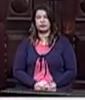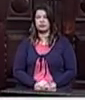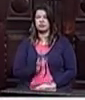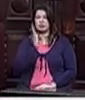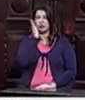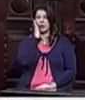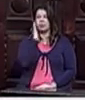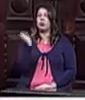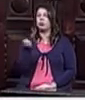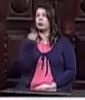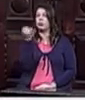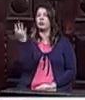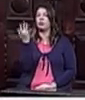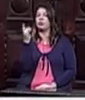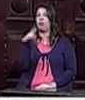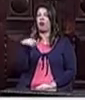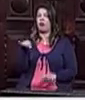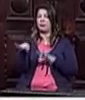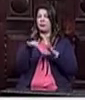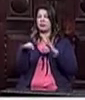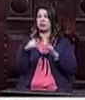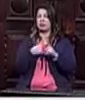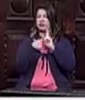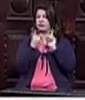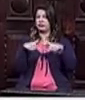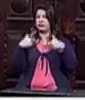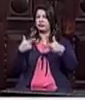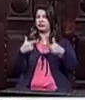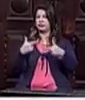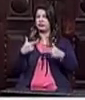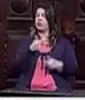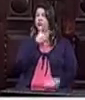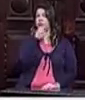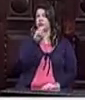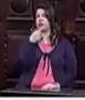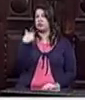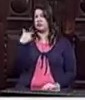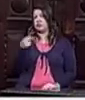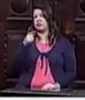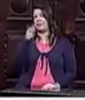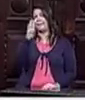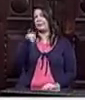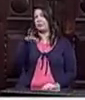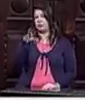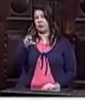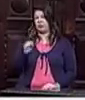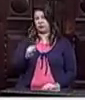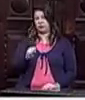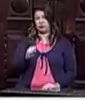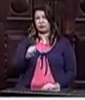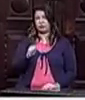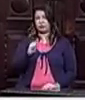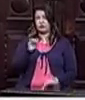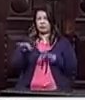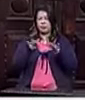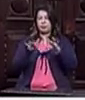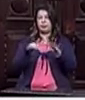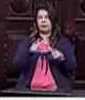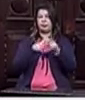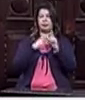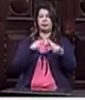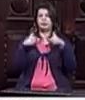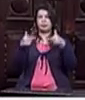Sabe quanto é a arrecadação da dívida ativa? 207 milhões. Arrecadação da dívida ativa,